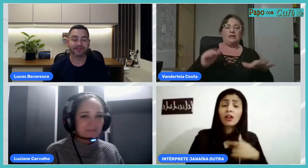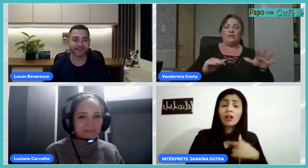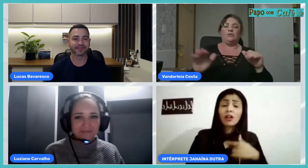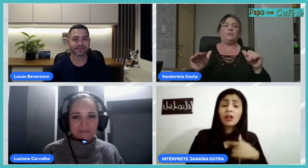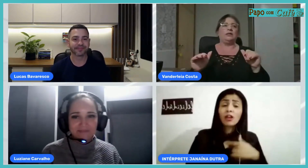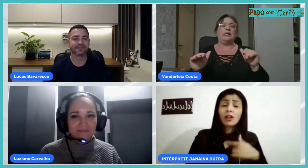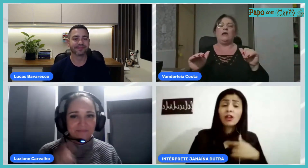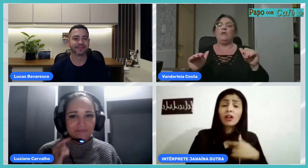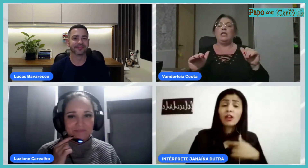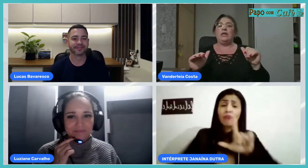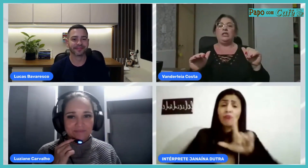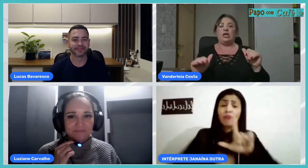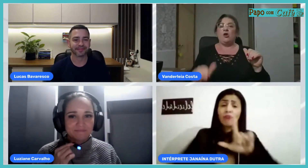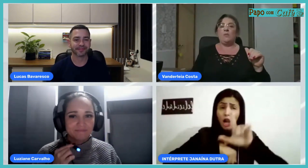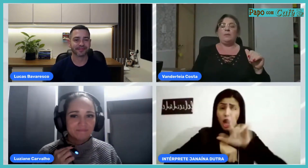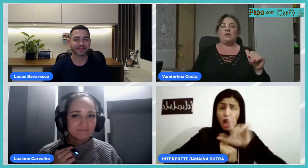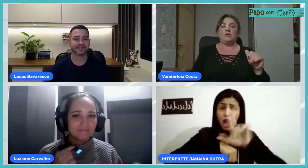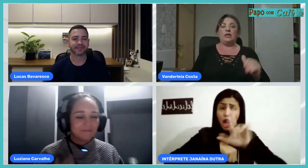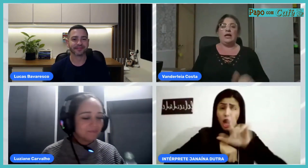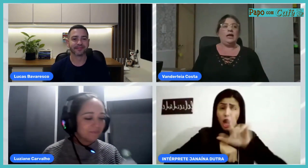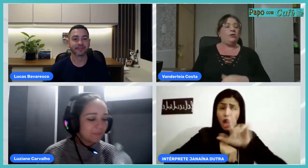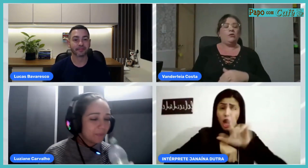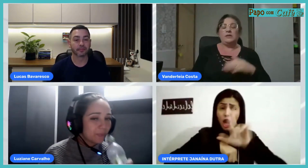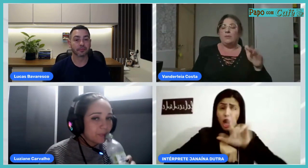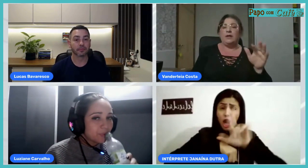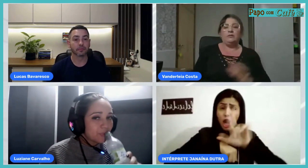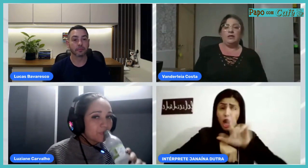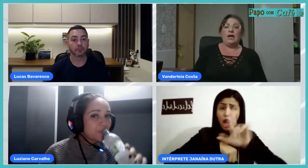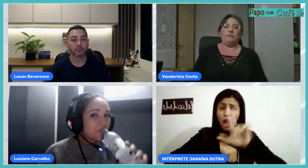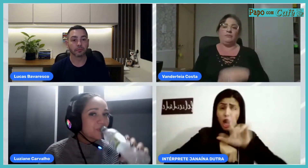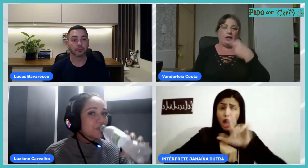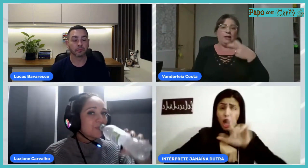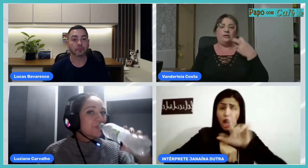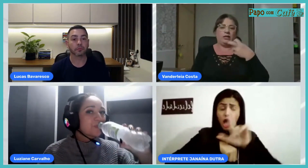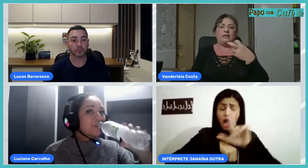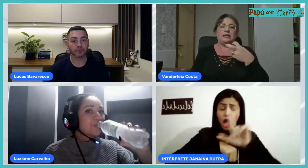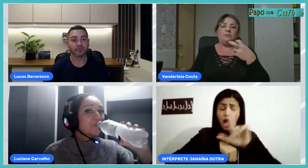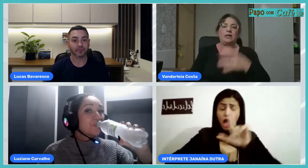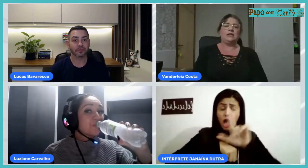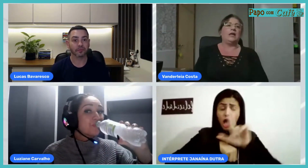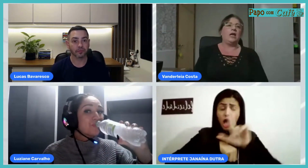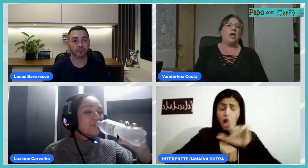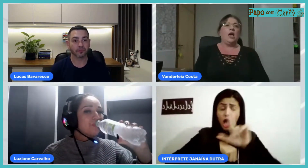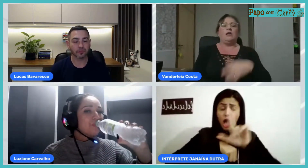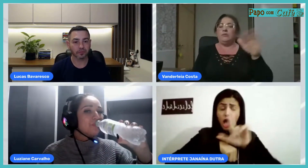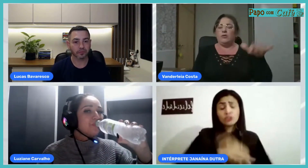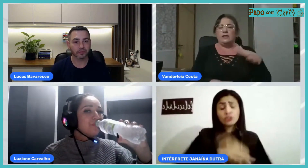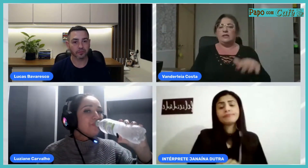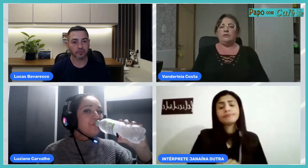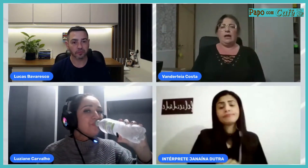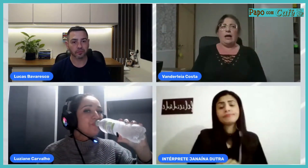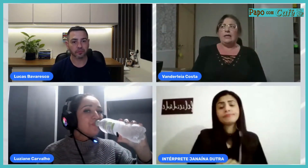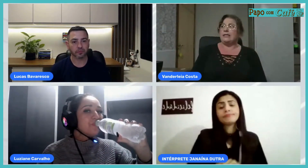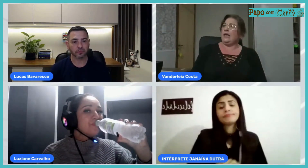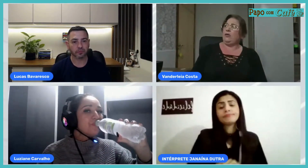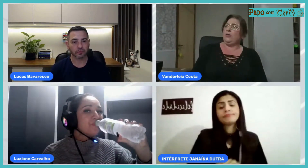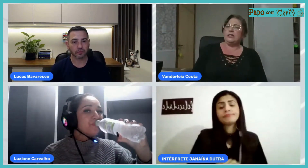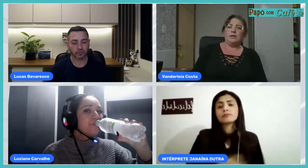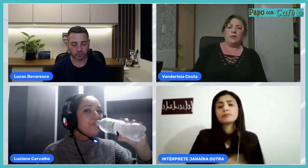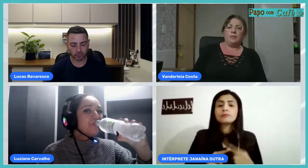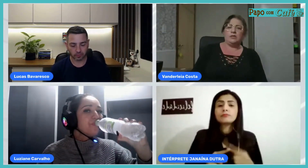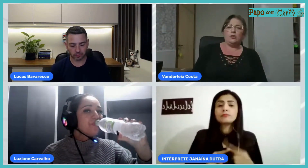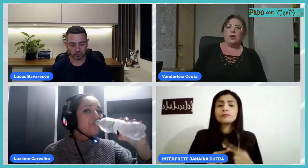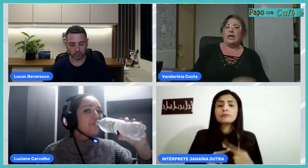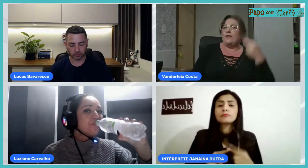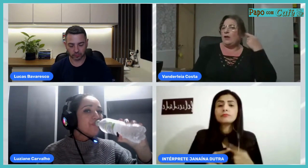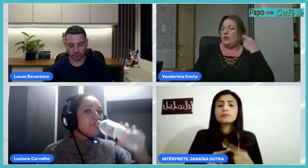uma ajeitada, ver algum material, e chegou uma pessoa nela e começou a perguntar, falando, oralizando mesmo, né? Conversando com ela. Aí diz que ela olhou